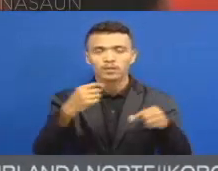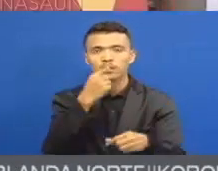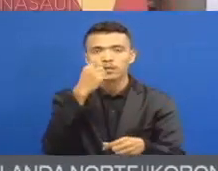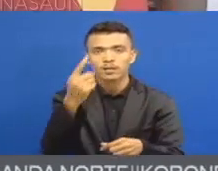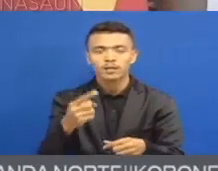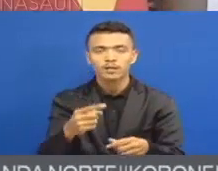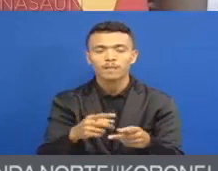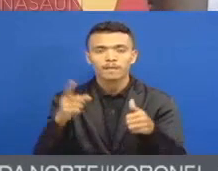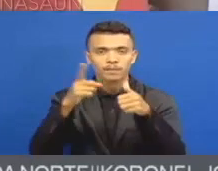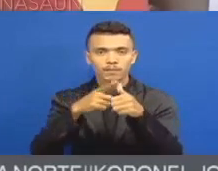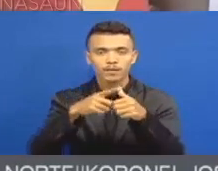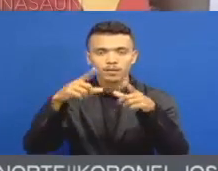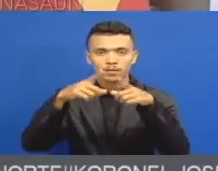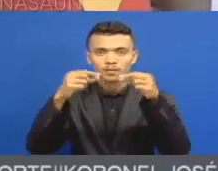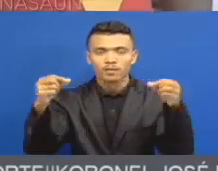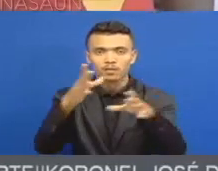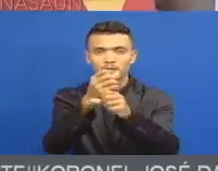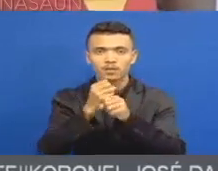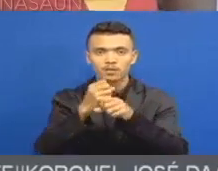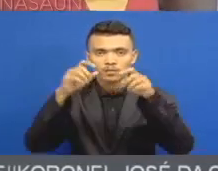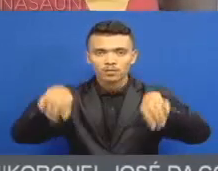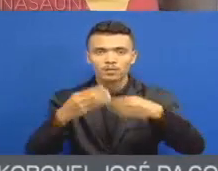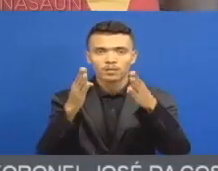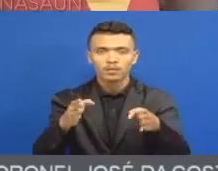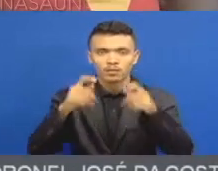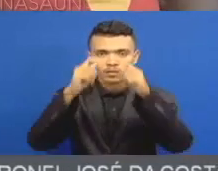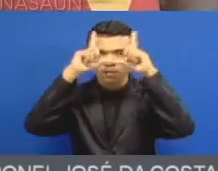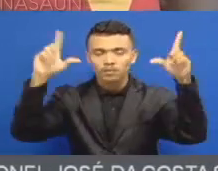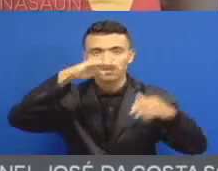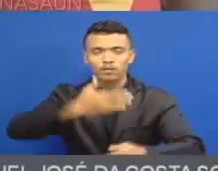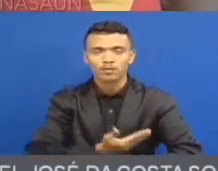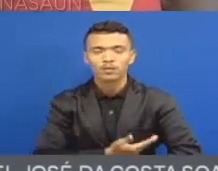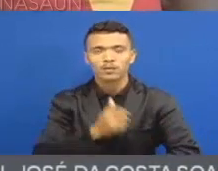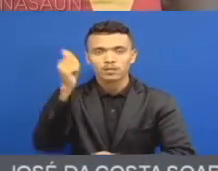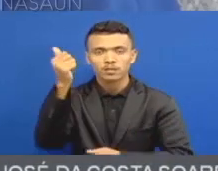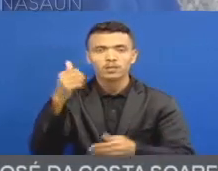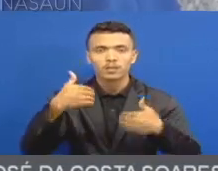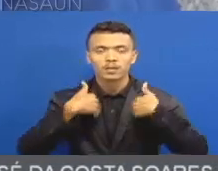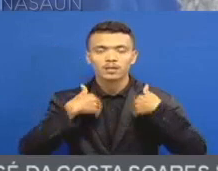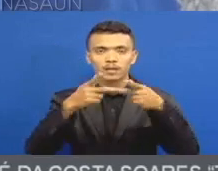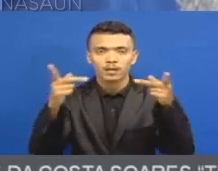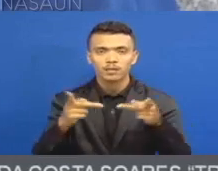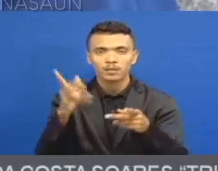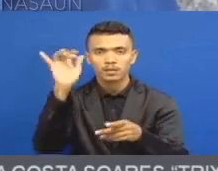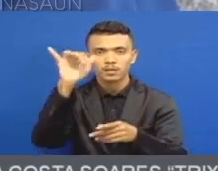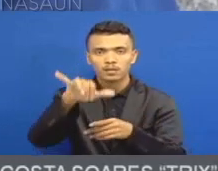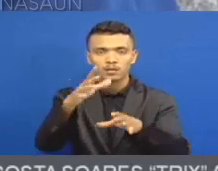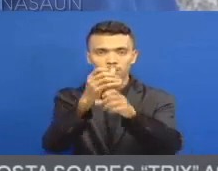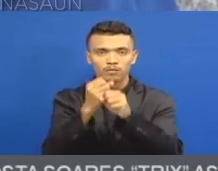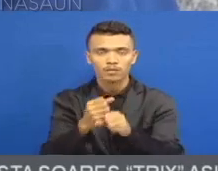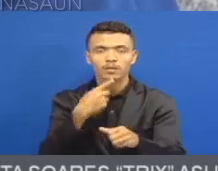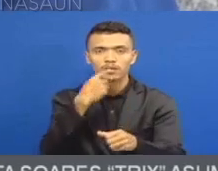informa. Fase da Huluk, Japão, se Simo Trabalhador Timor-Leste na Insadulo Racing, tuir área de Besirafoti. Nihak